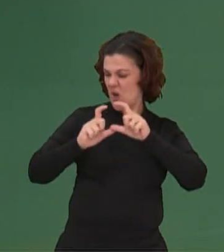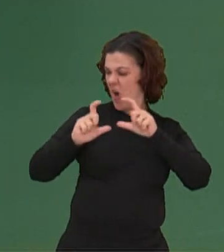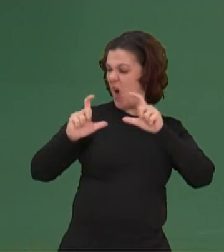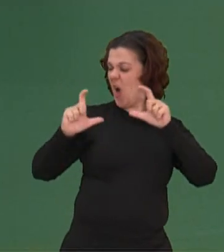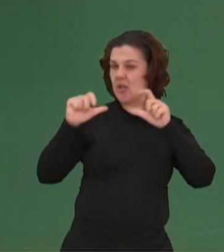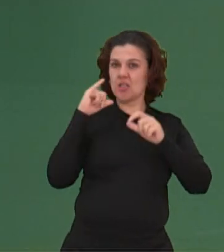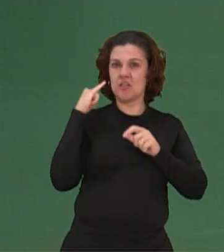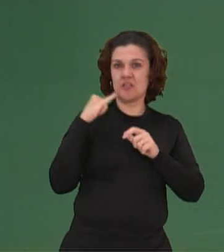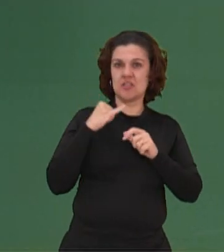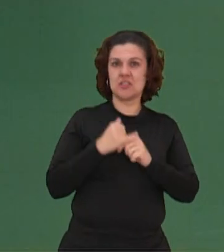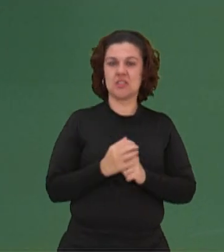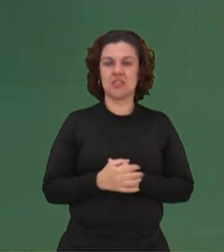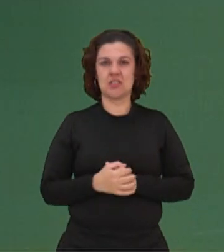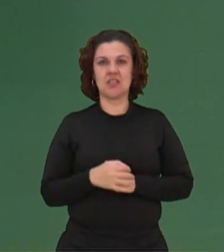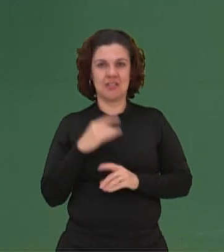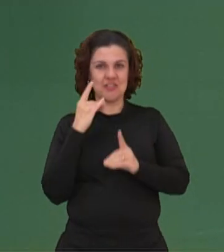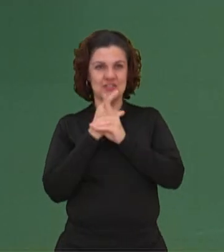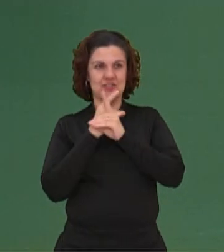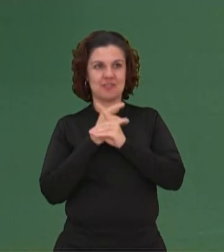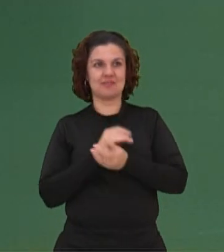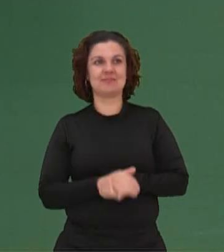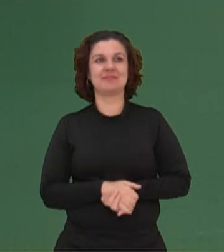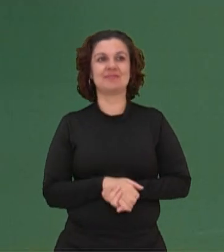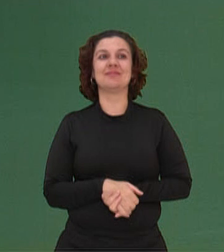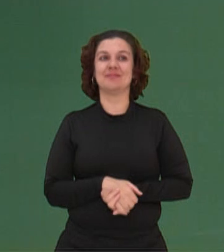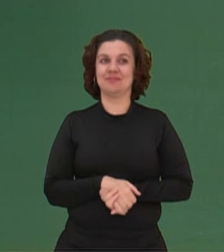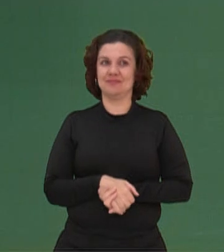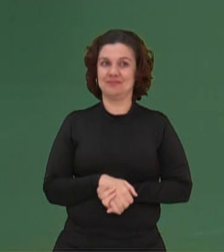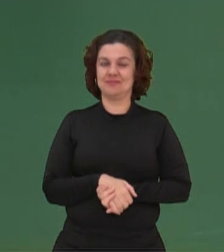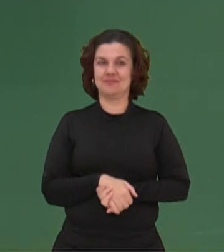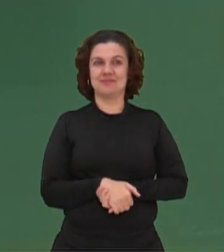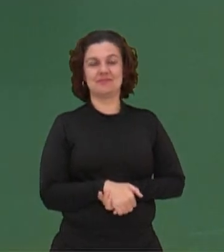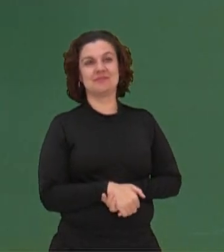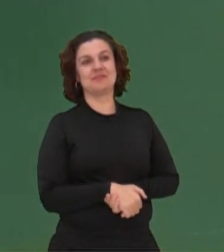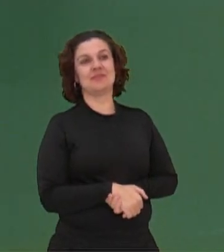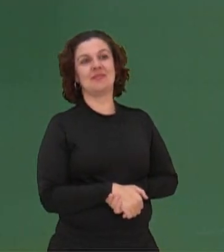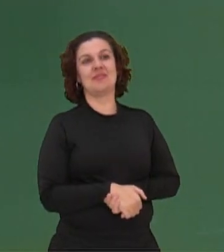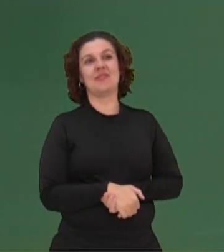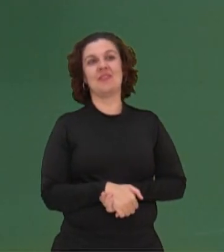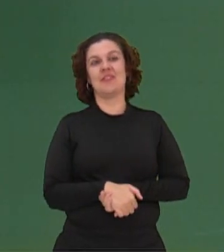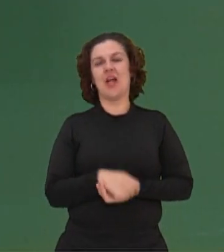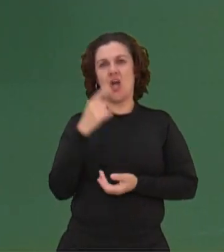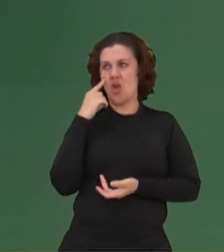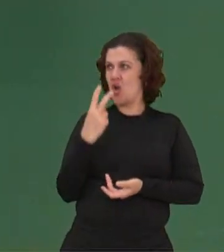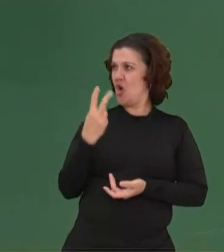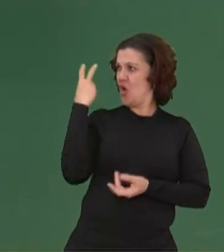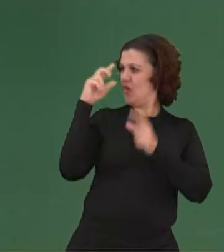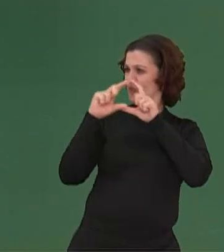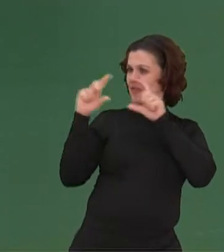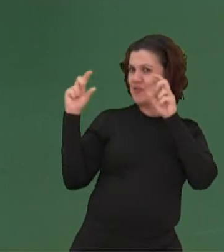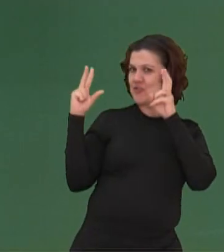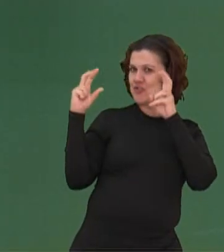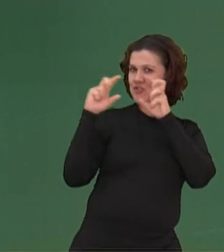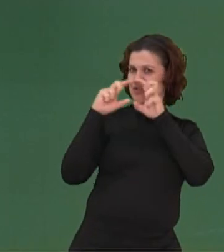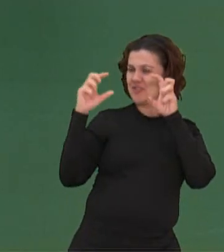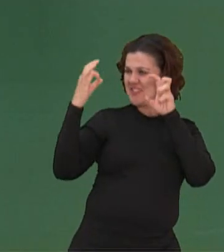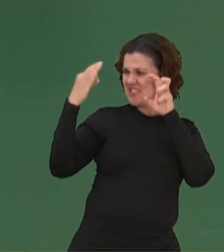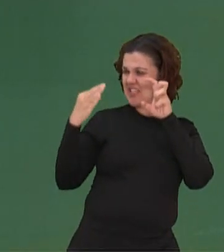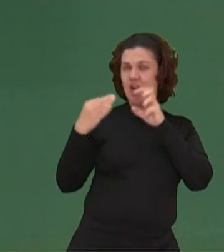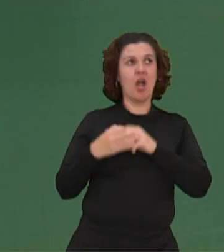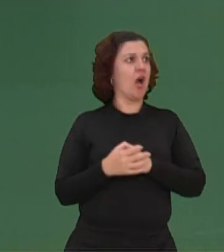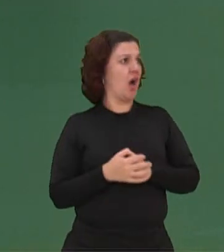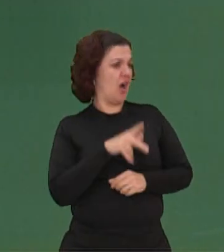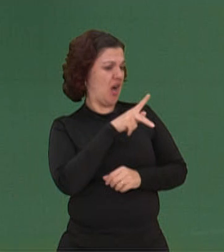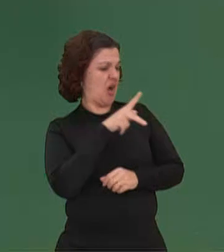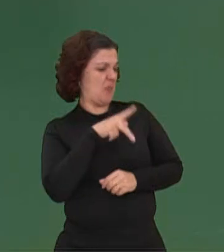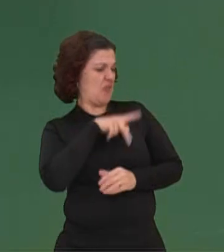informação. Conseguiu ver? Vou te ajudar então. Dá uma olhada no título. Ah,